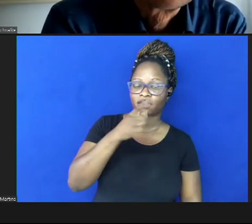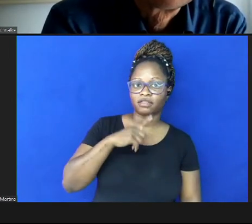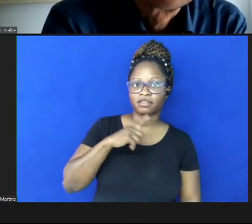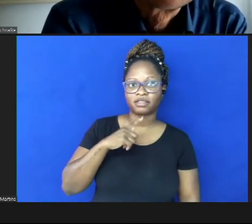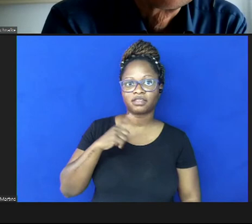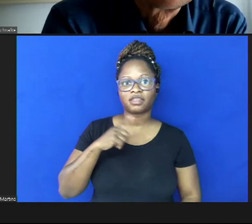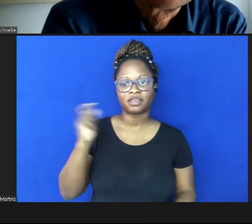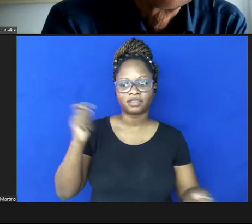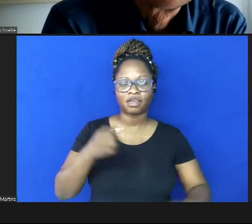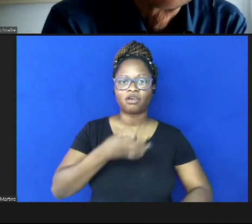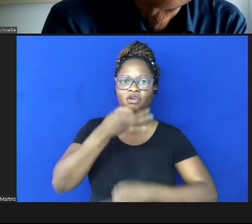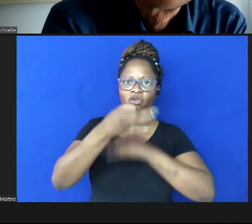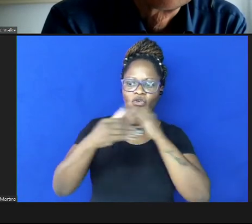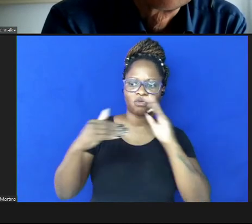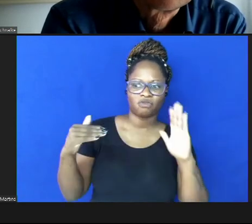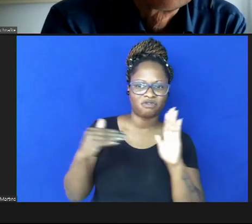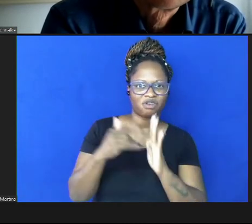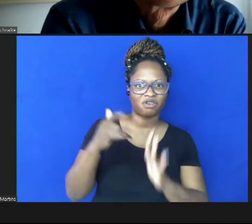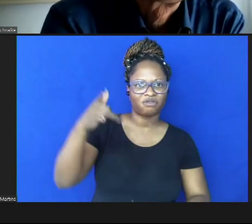comentário final.